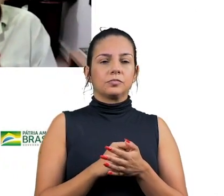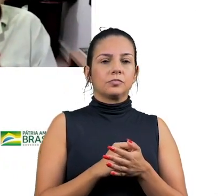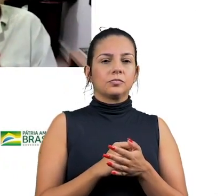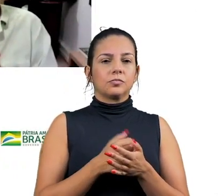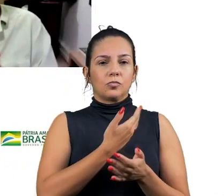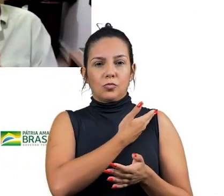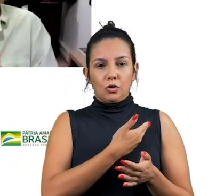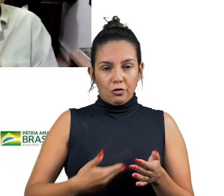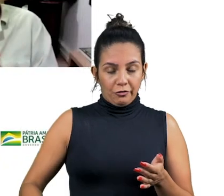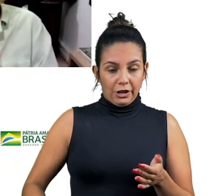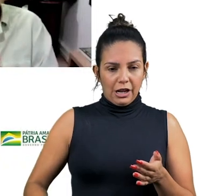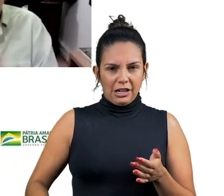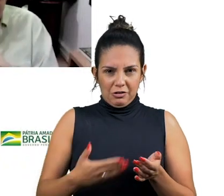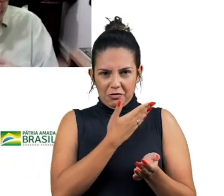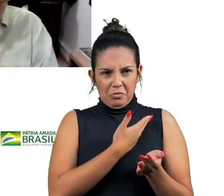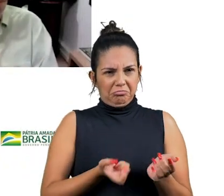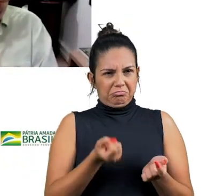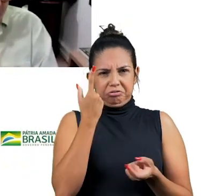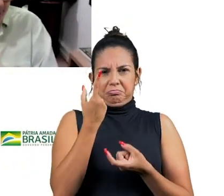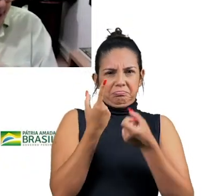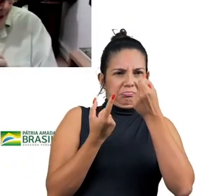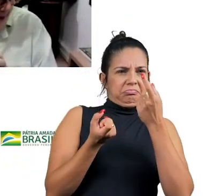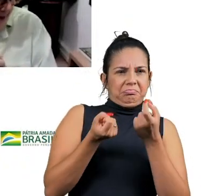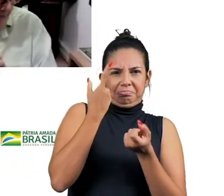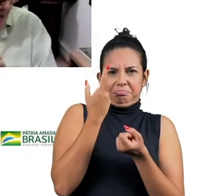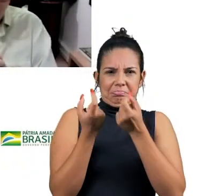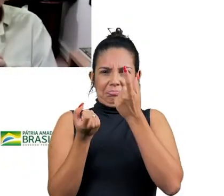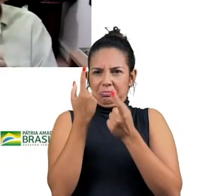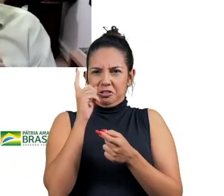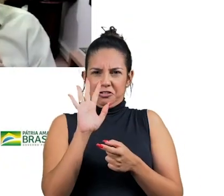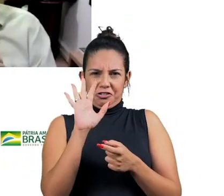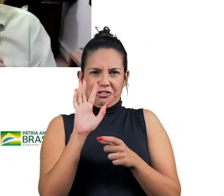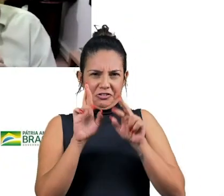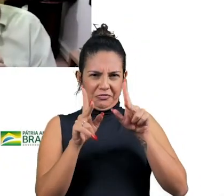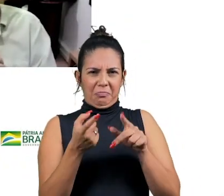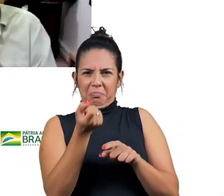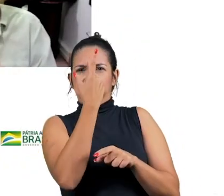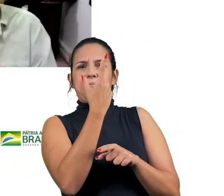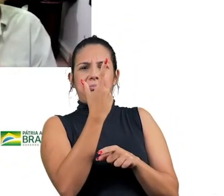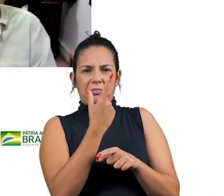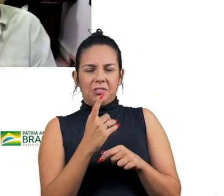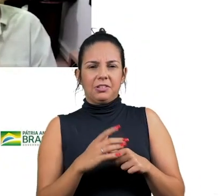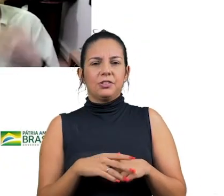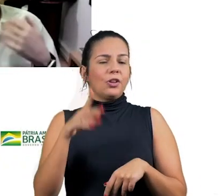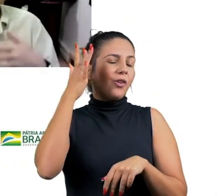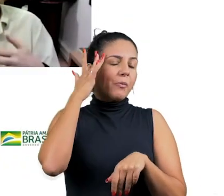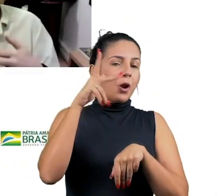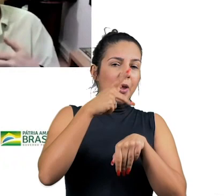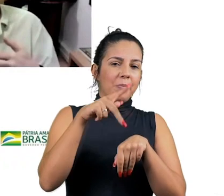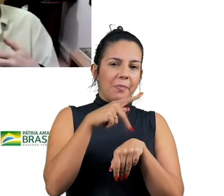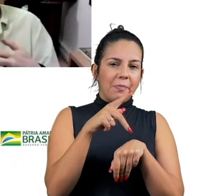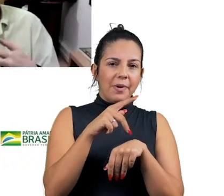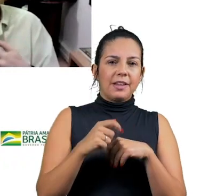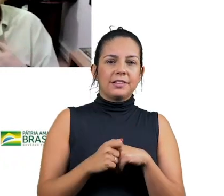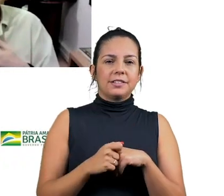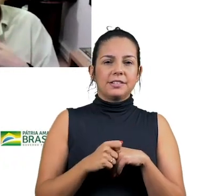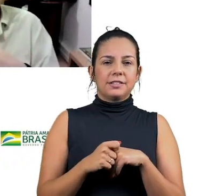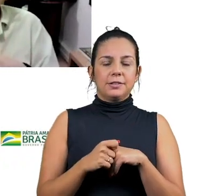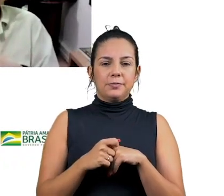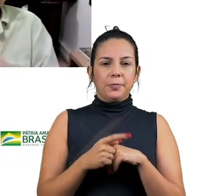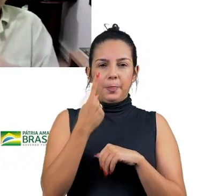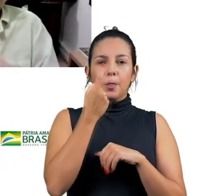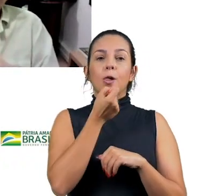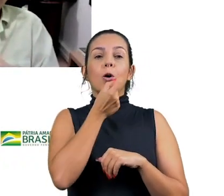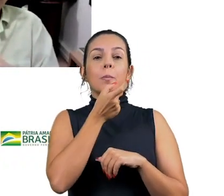governantes incidentais, ela me veio do caso da... Agora eu não me lembro qual é o país, cara, que o sujeito, um